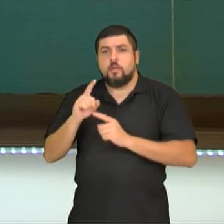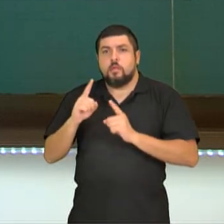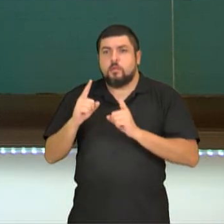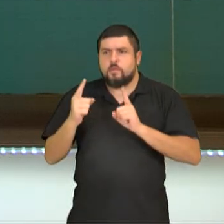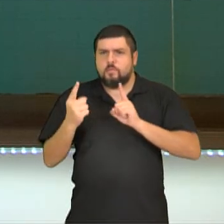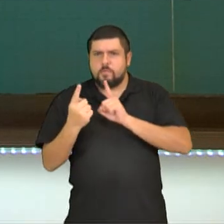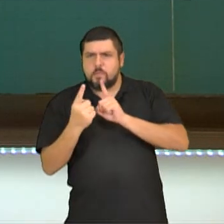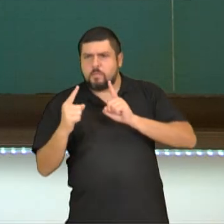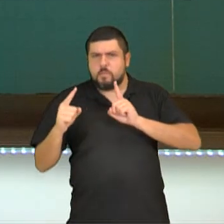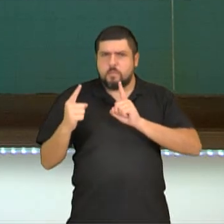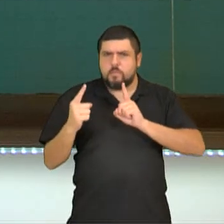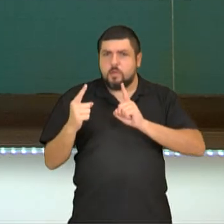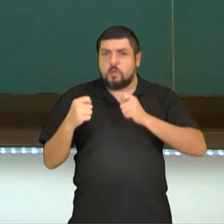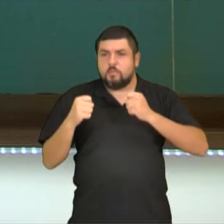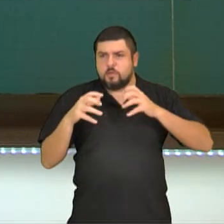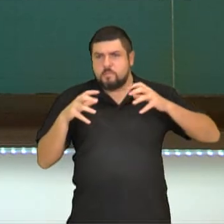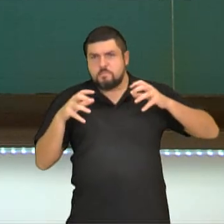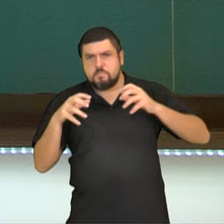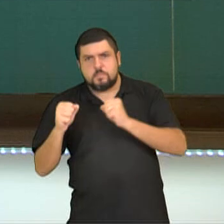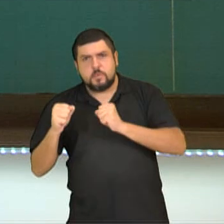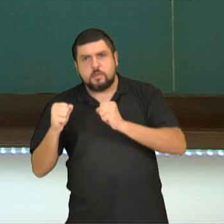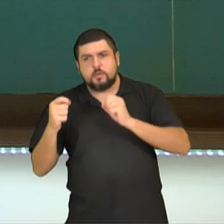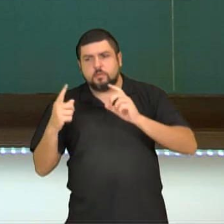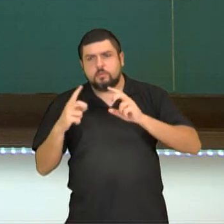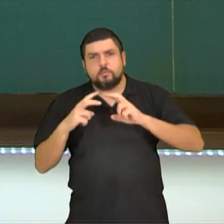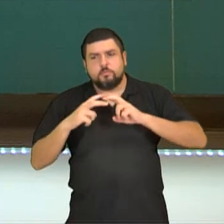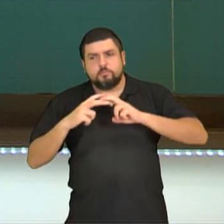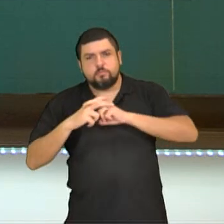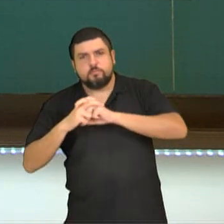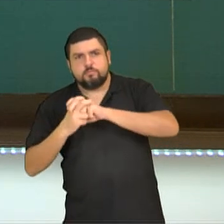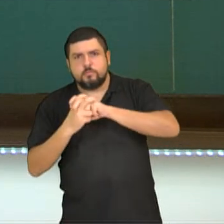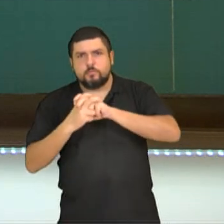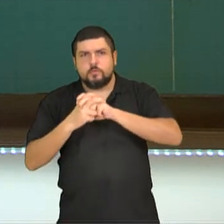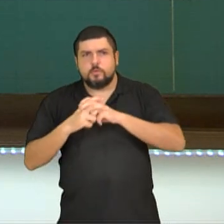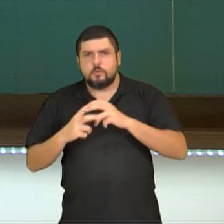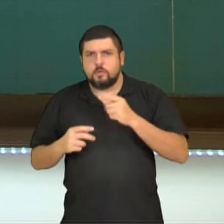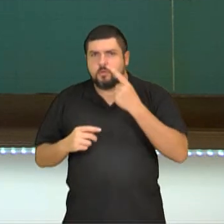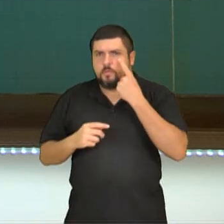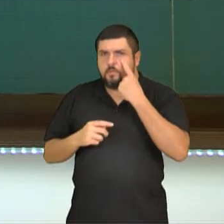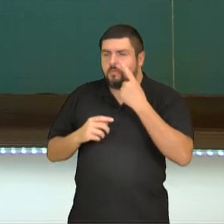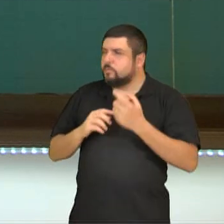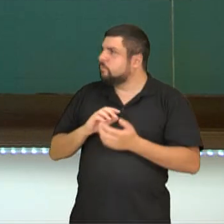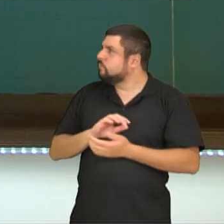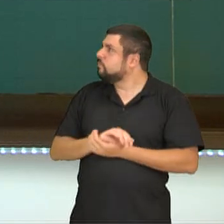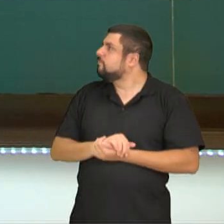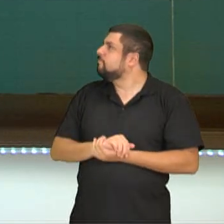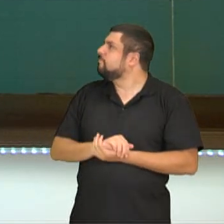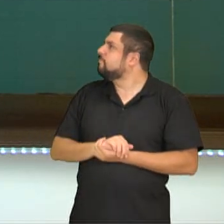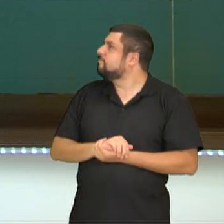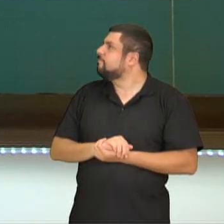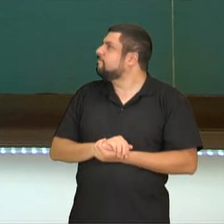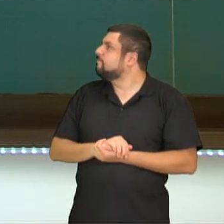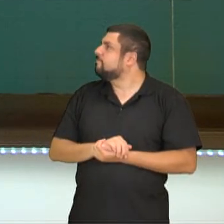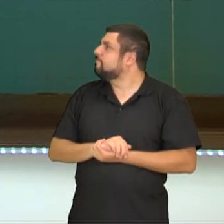pontuar. Aí tá a menininha fazendo um kata, pedacinho, né?